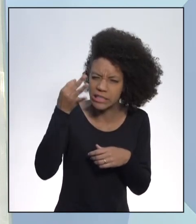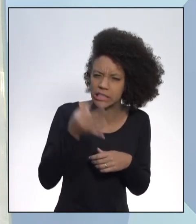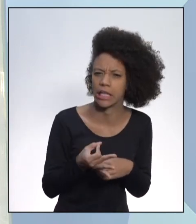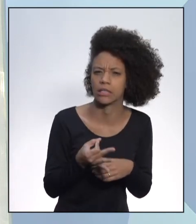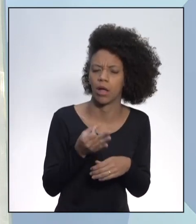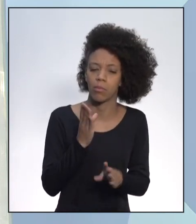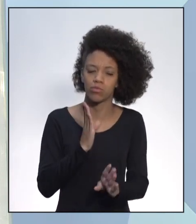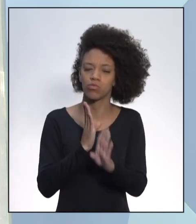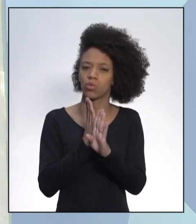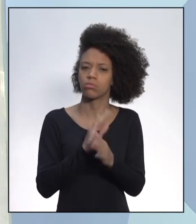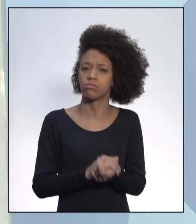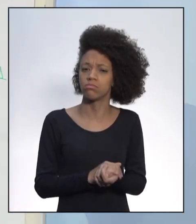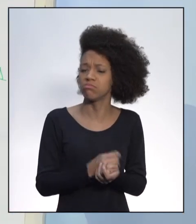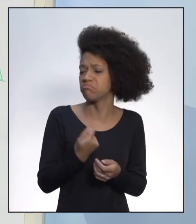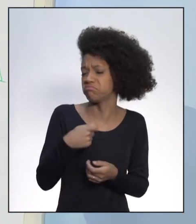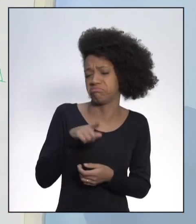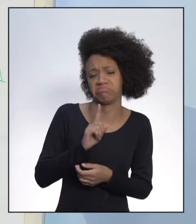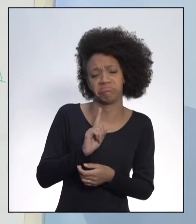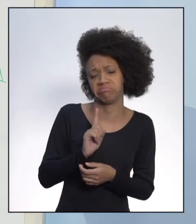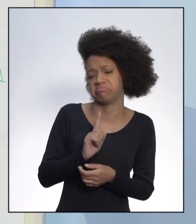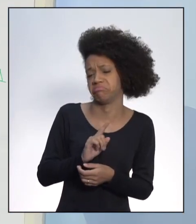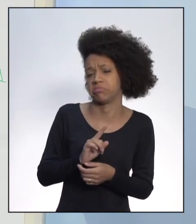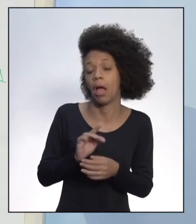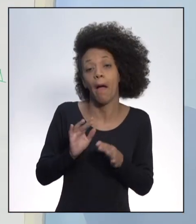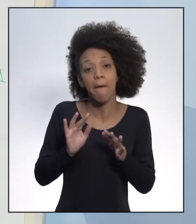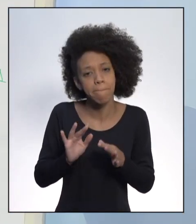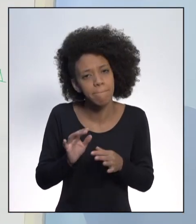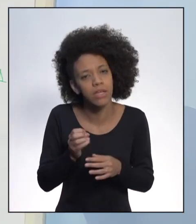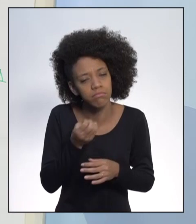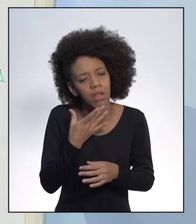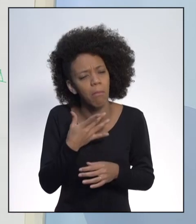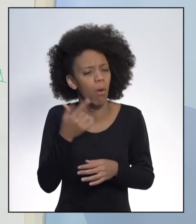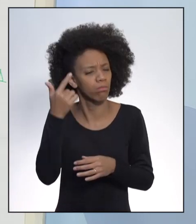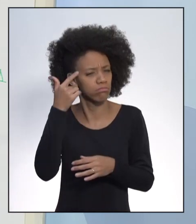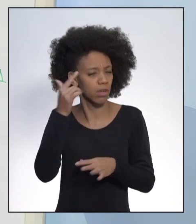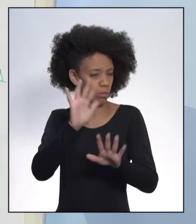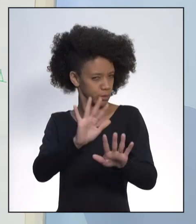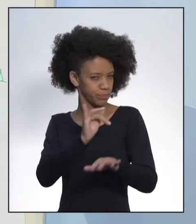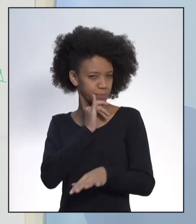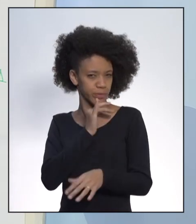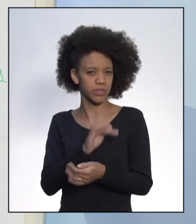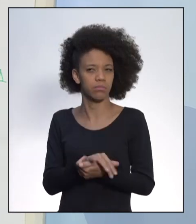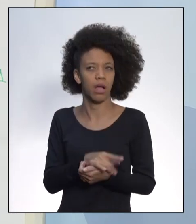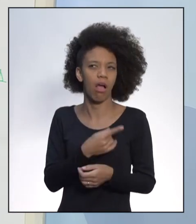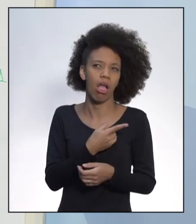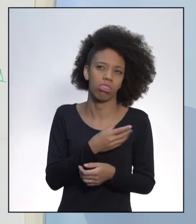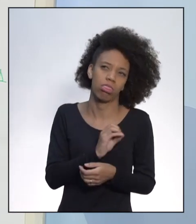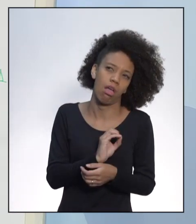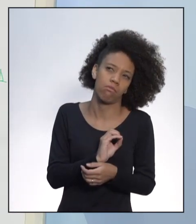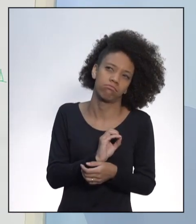encontra esse resultado? Não preciso saber. Mas é bom ter uma ideia. Por exemplo,